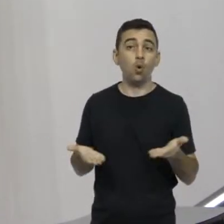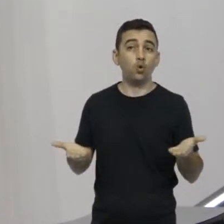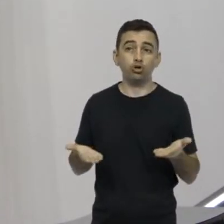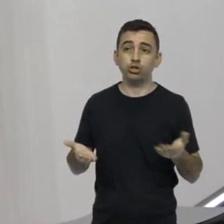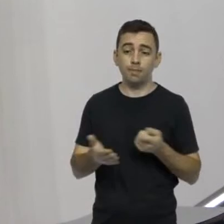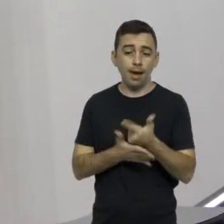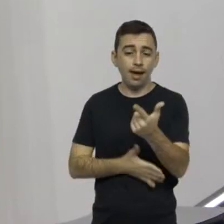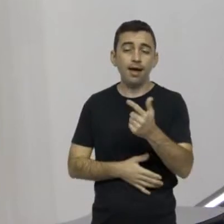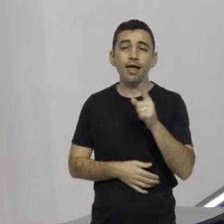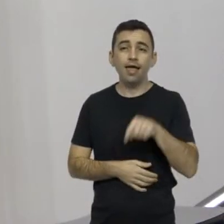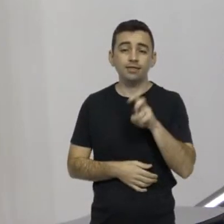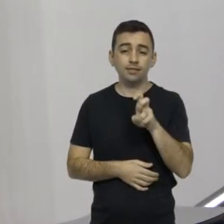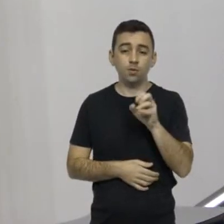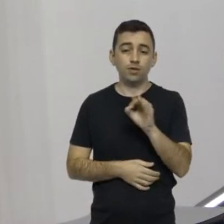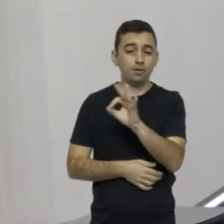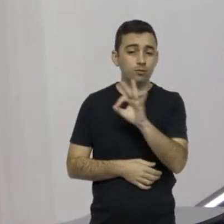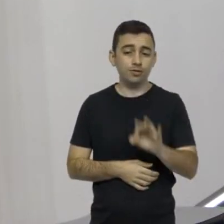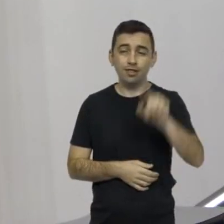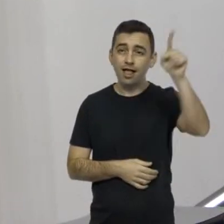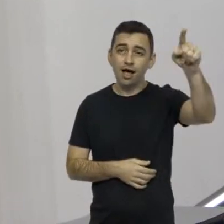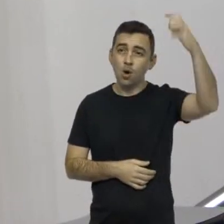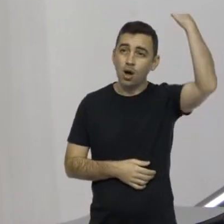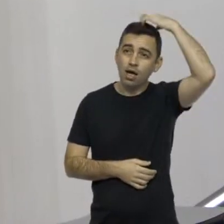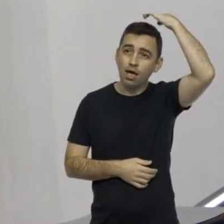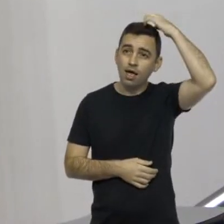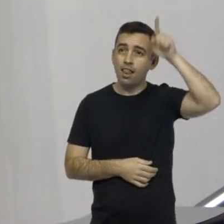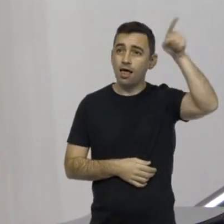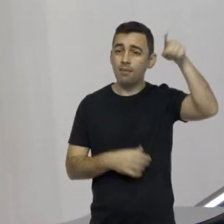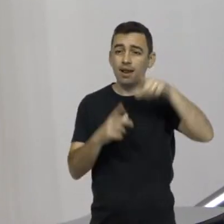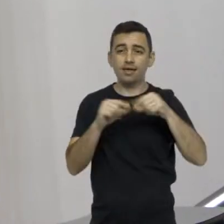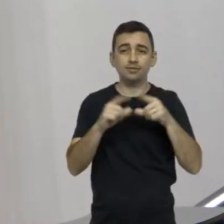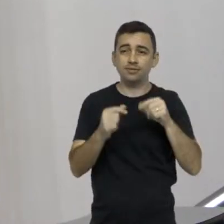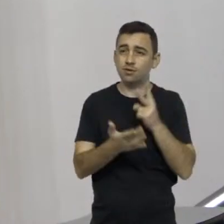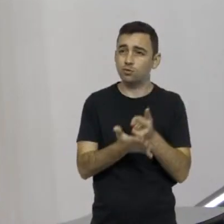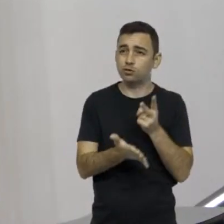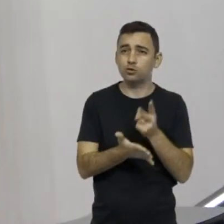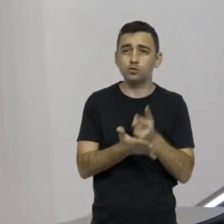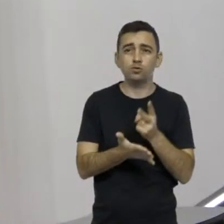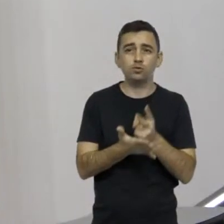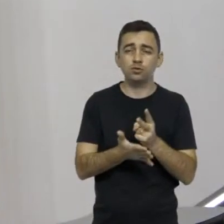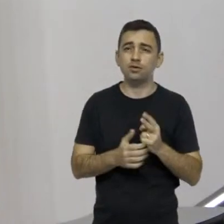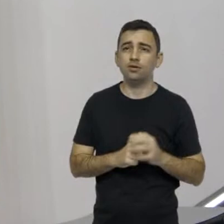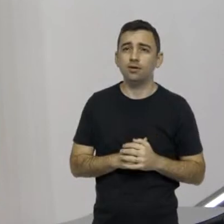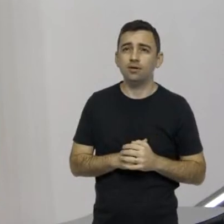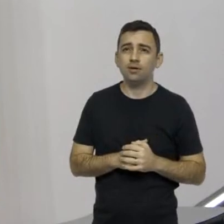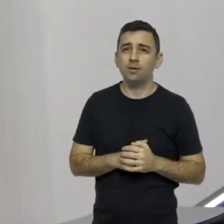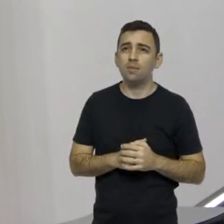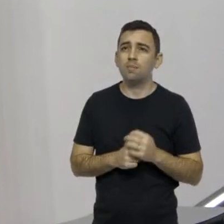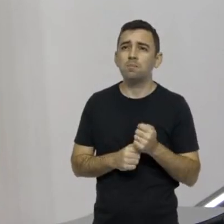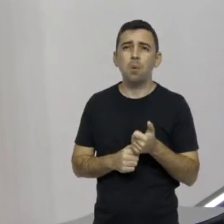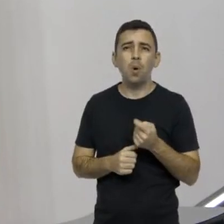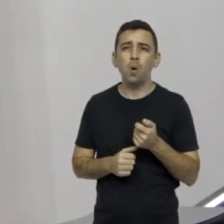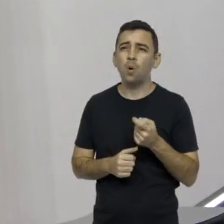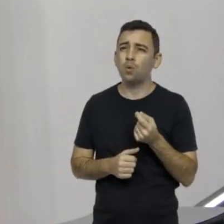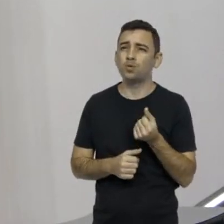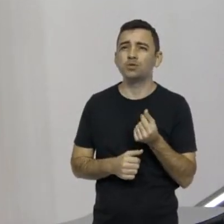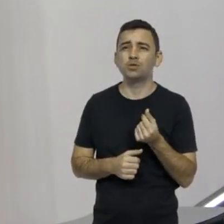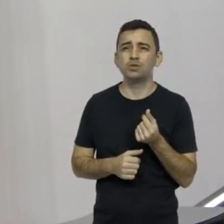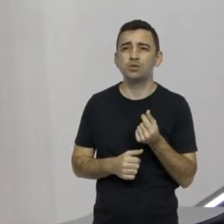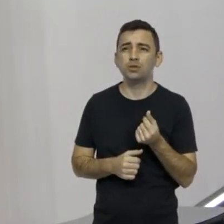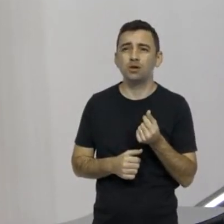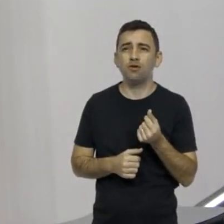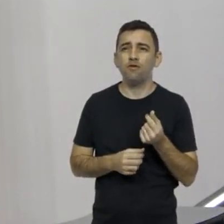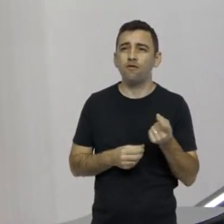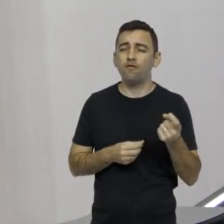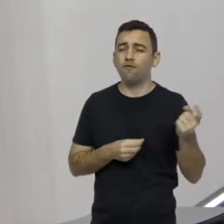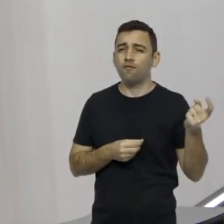a coroa de Brasília ser mantida. E pouquíssimo desses recursos chegam